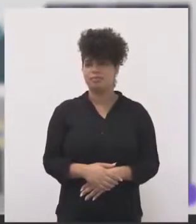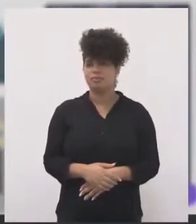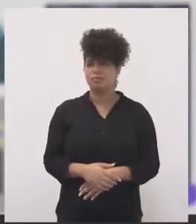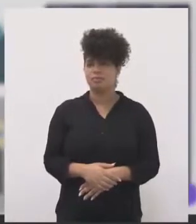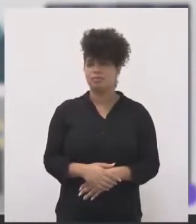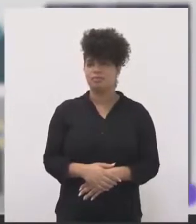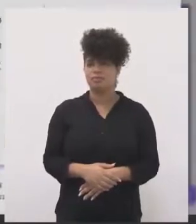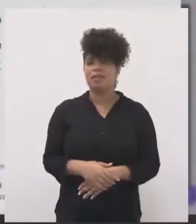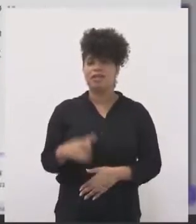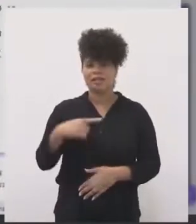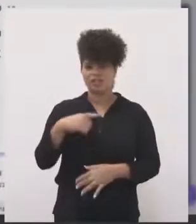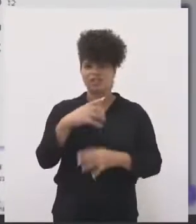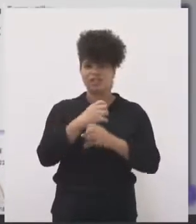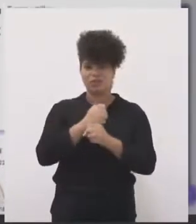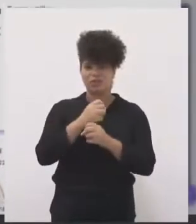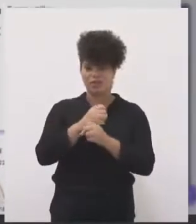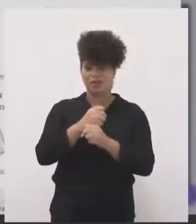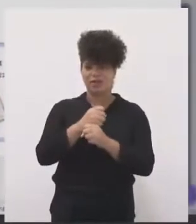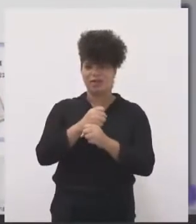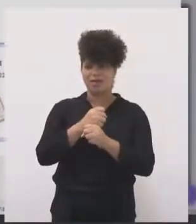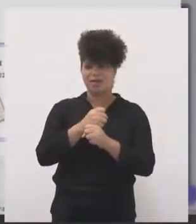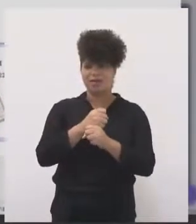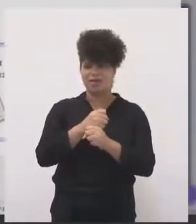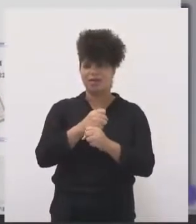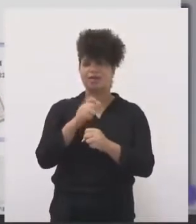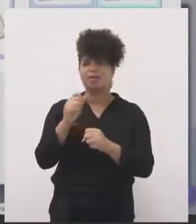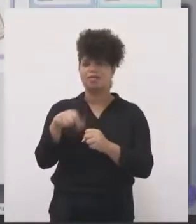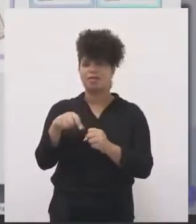de somar,